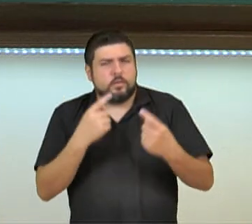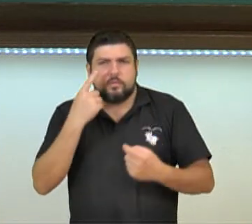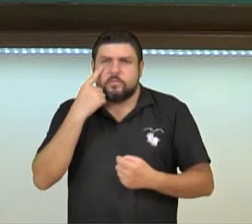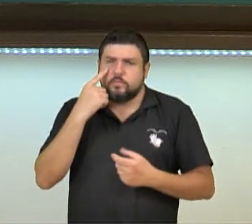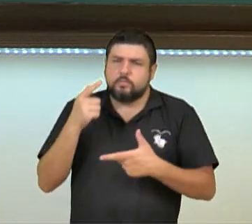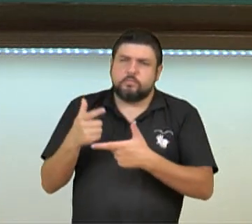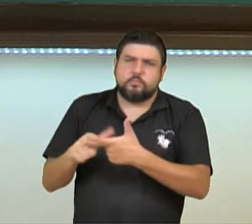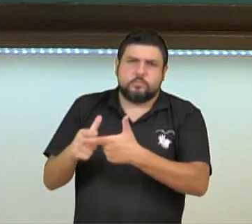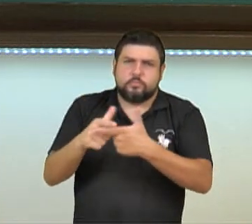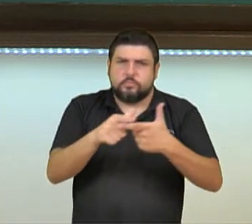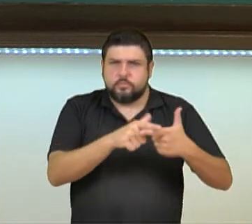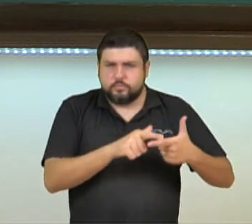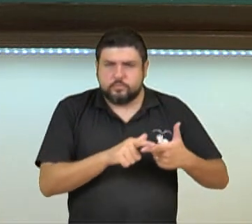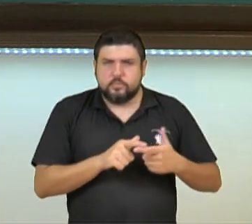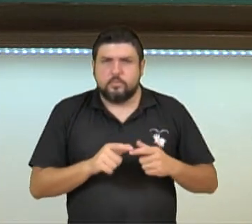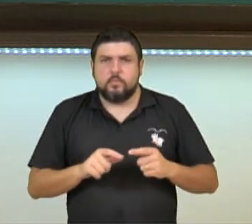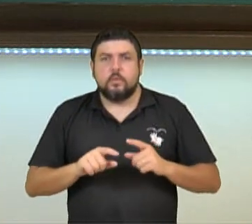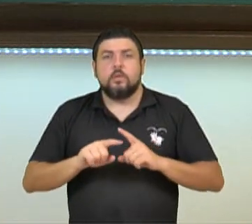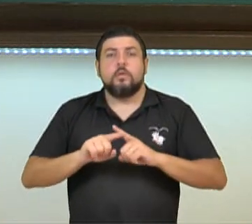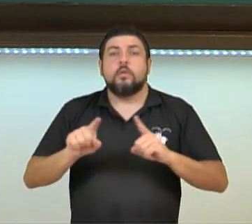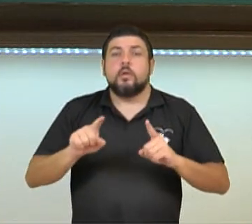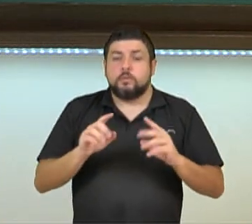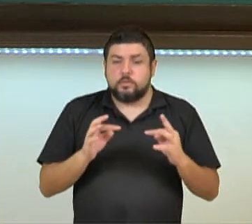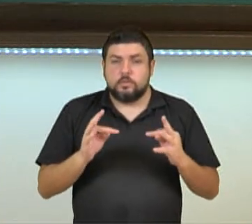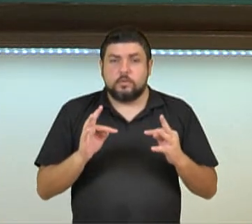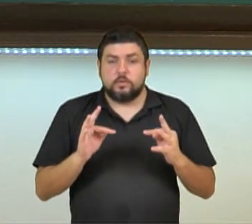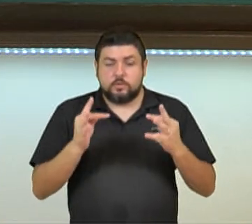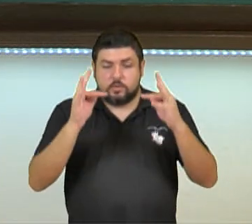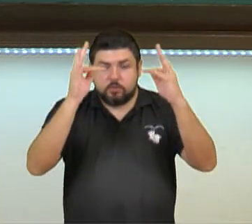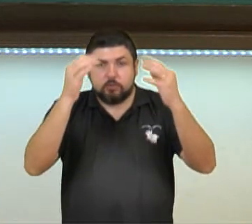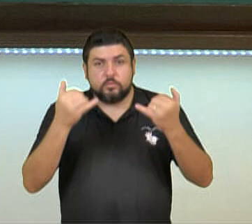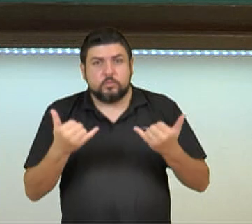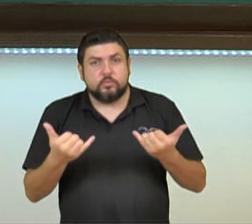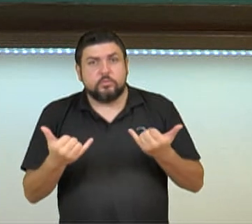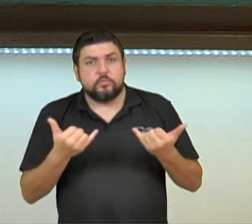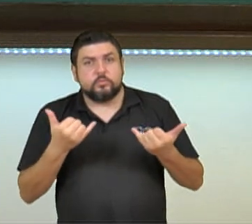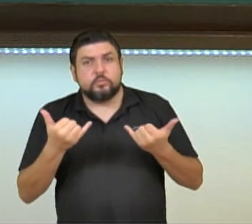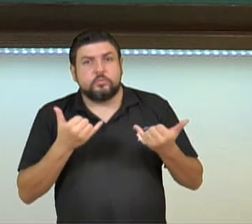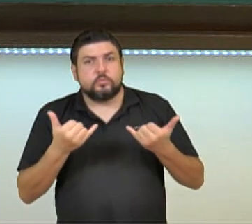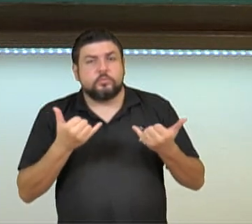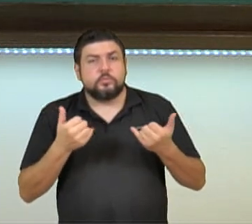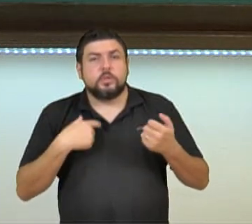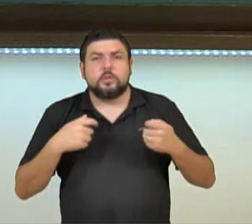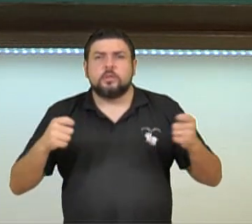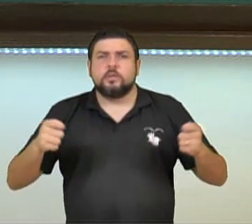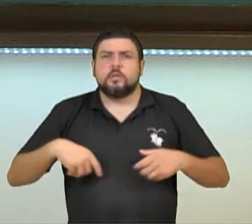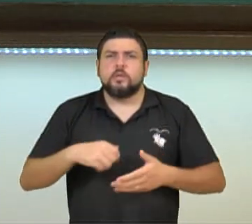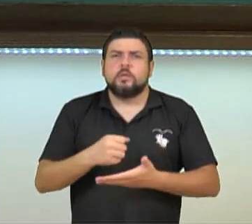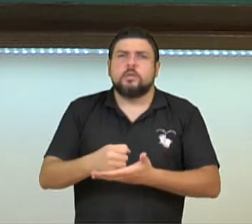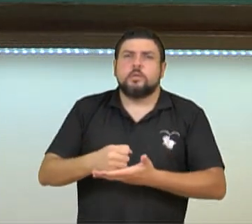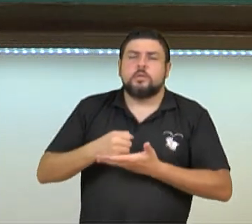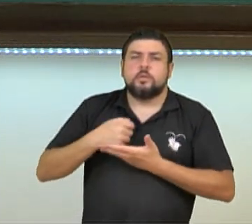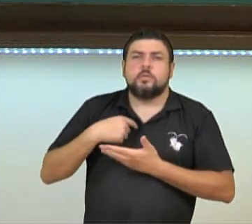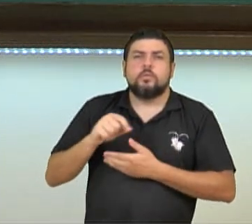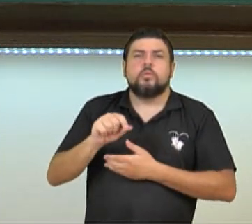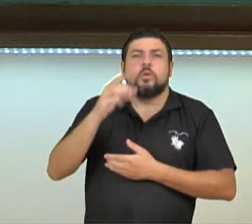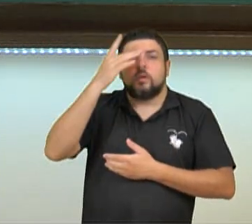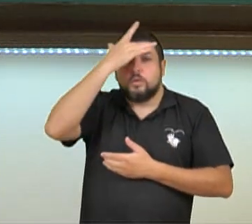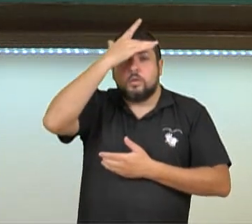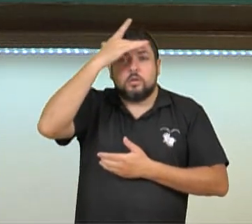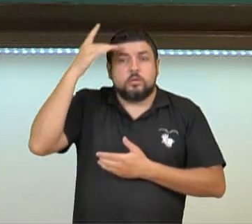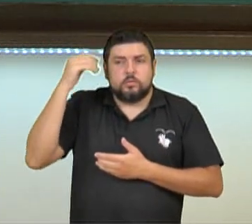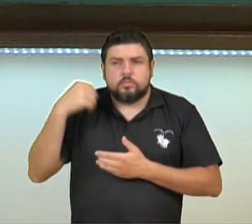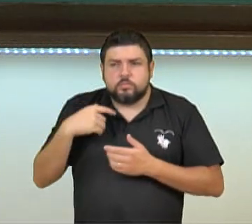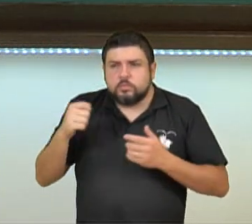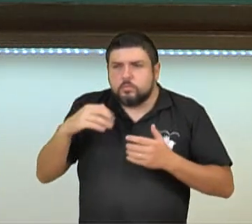legal a gente pensar que o mecanismo tecnológico da informação favoreceria que as pessoas tivessem um melhor entendimento